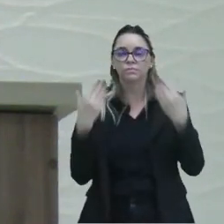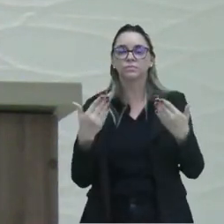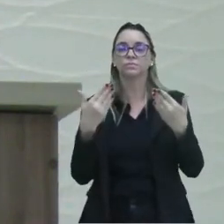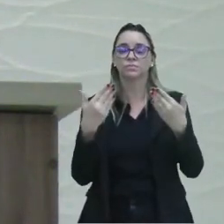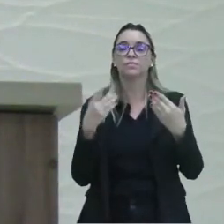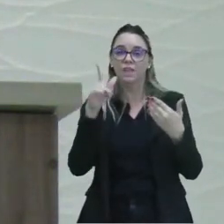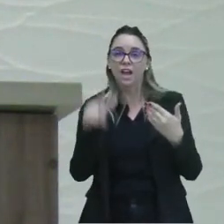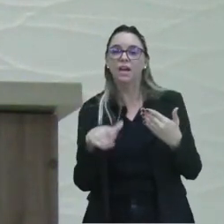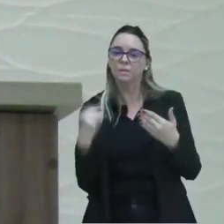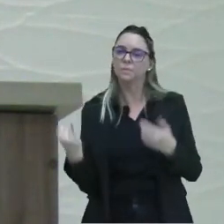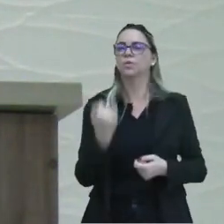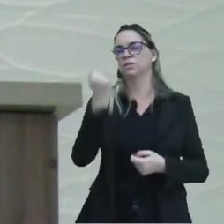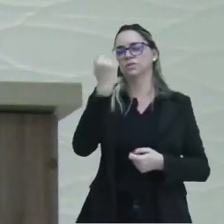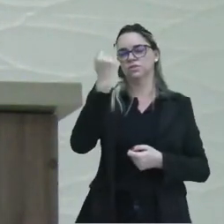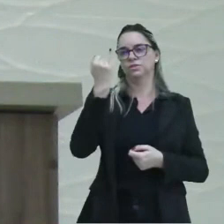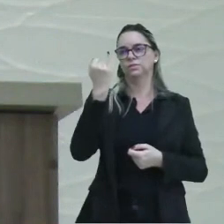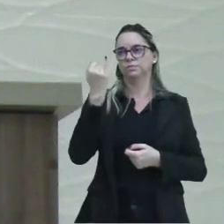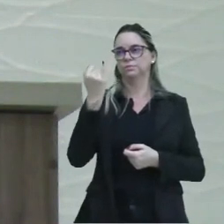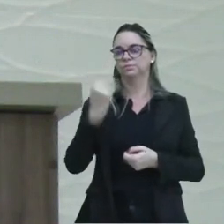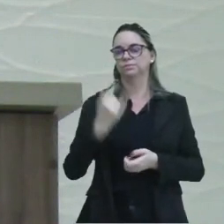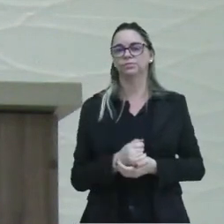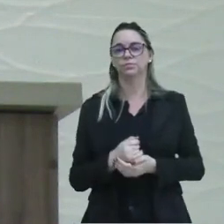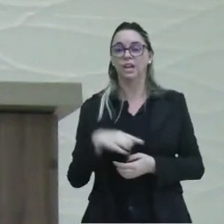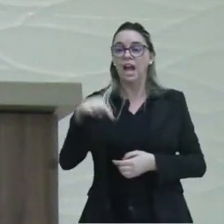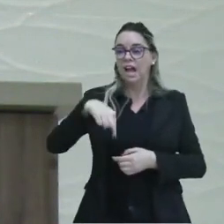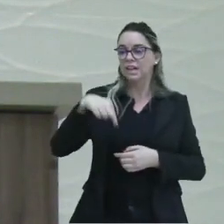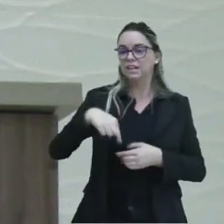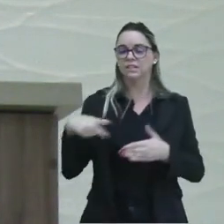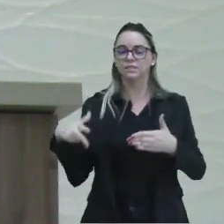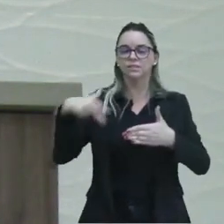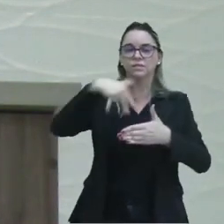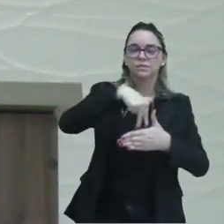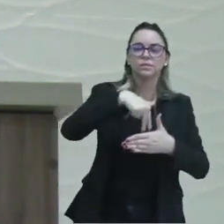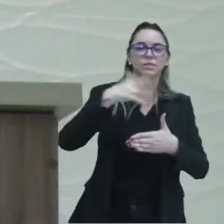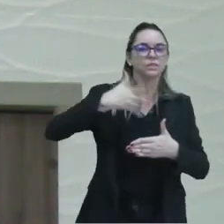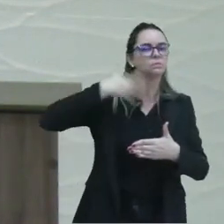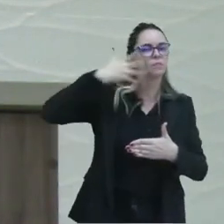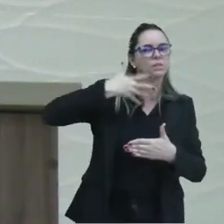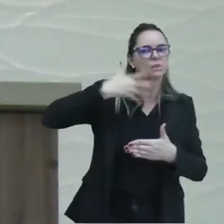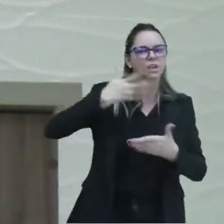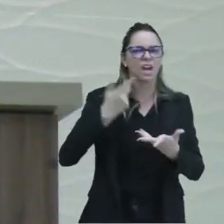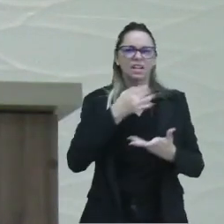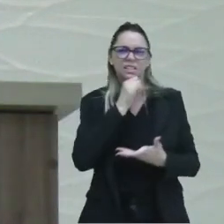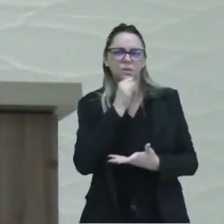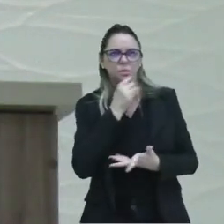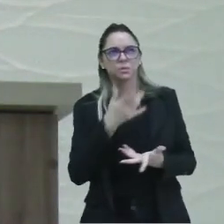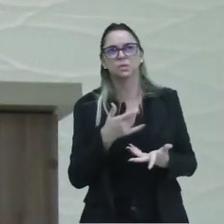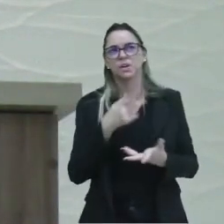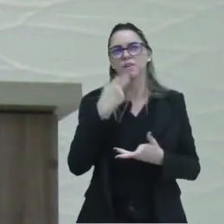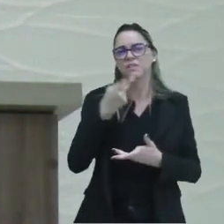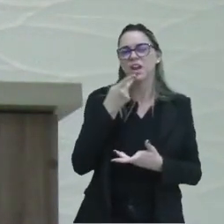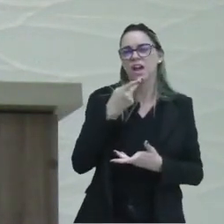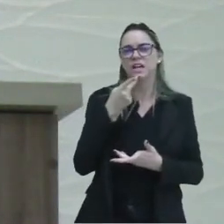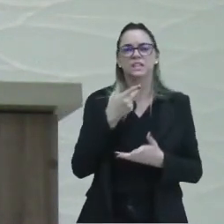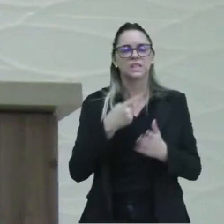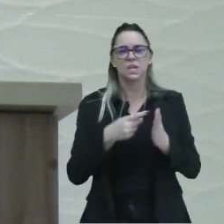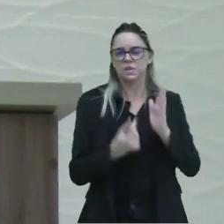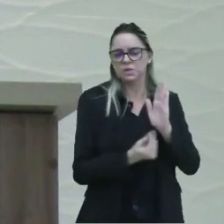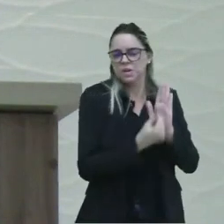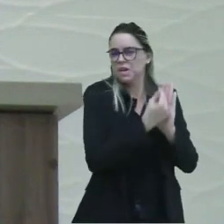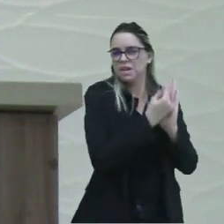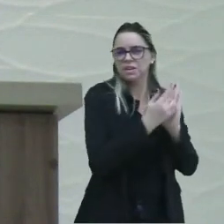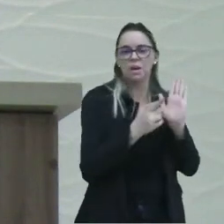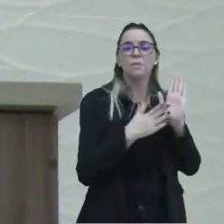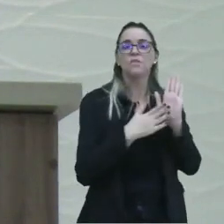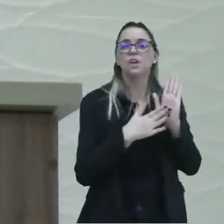indispensável. E não podemos aqui vir à tribuna também usar de justificativa dizendo que vai ter uma prestação de conta na audiência